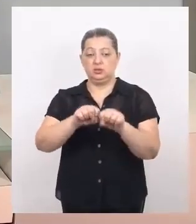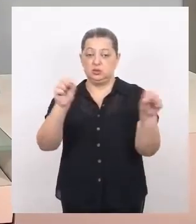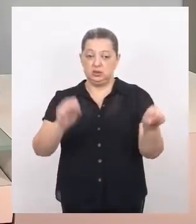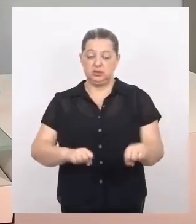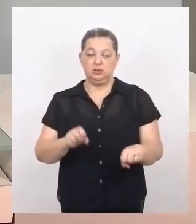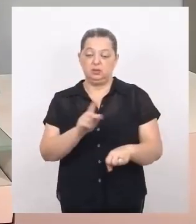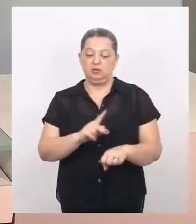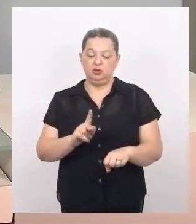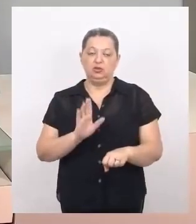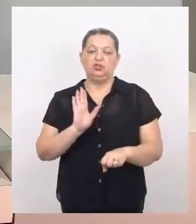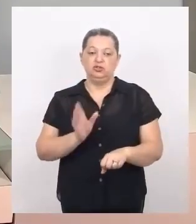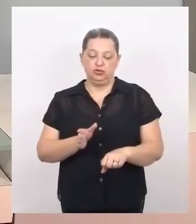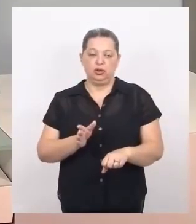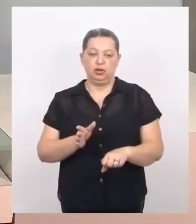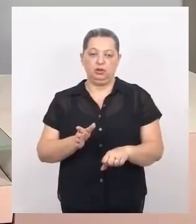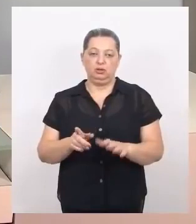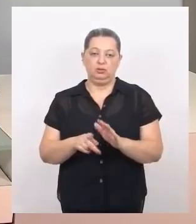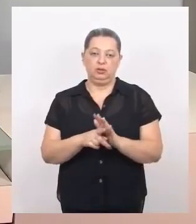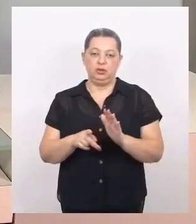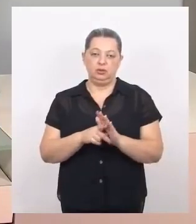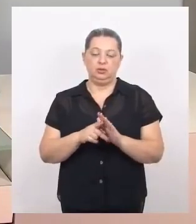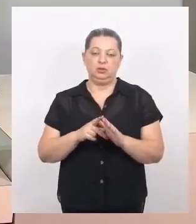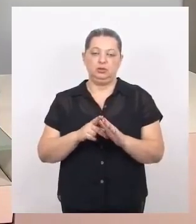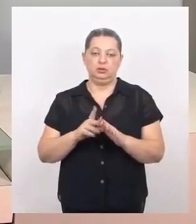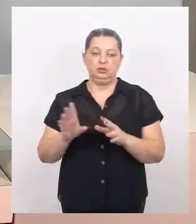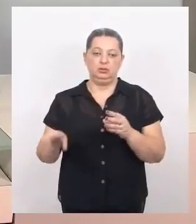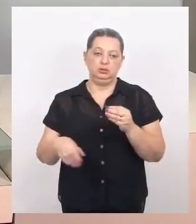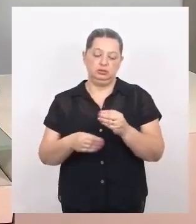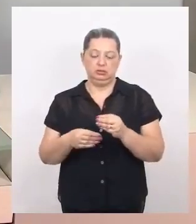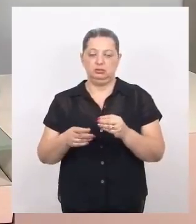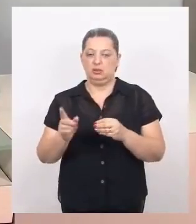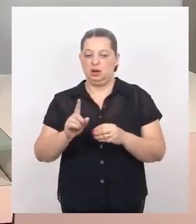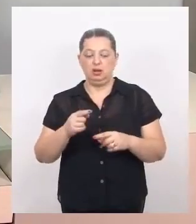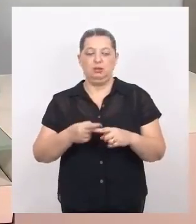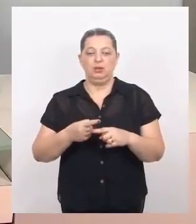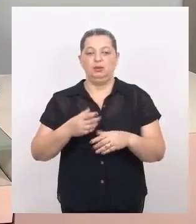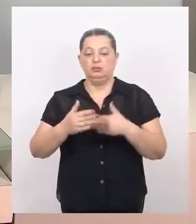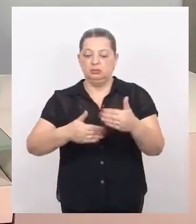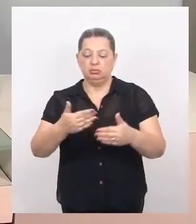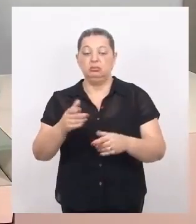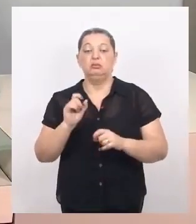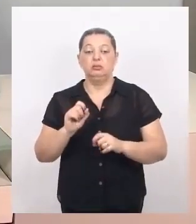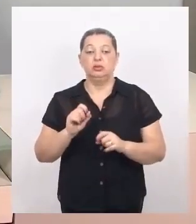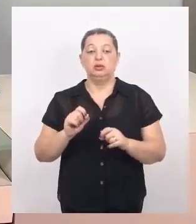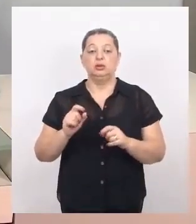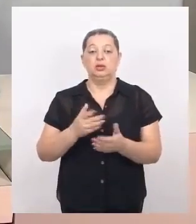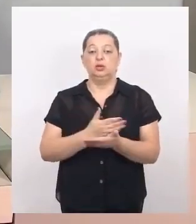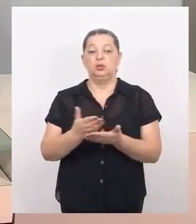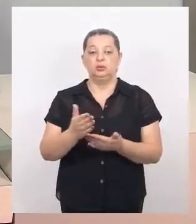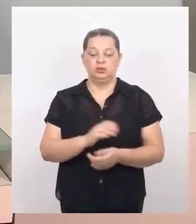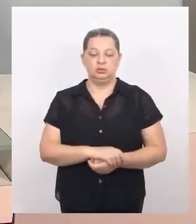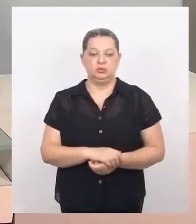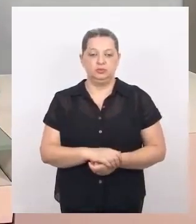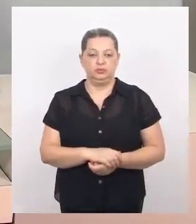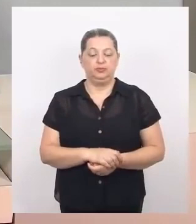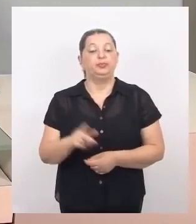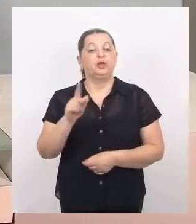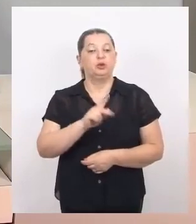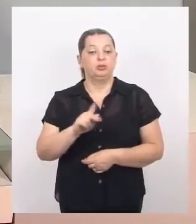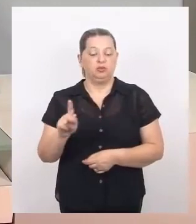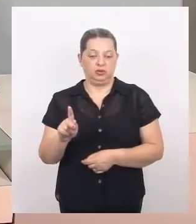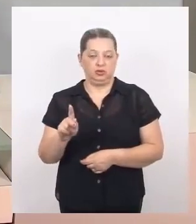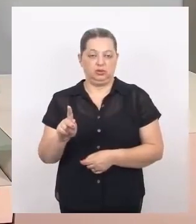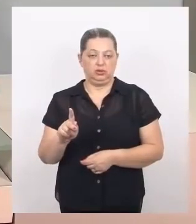não entrem no processo da atribuição inicial, tá bom? Quem entra no processo da atribuição inicial? Aqueles professores